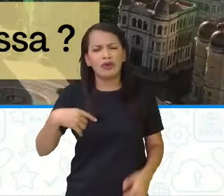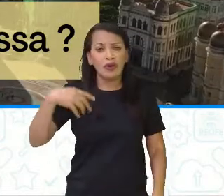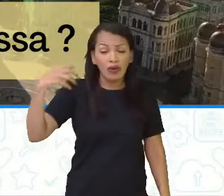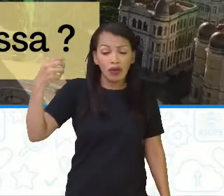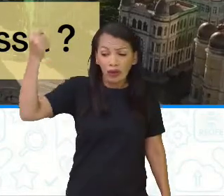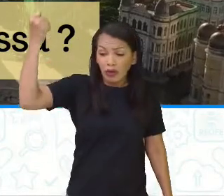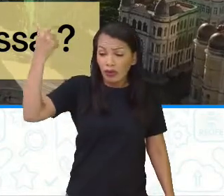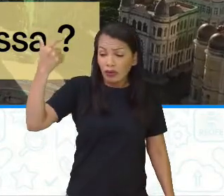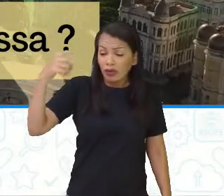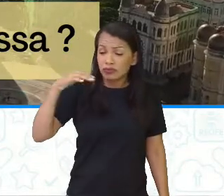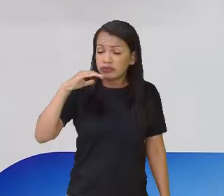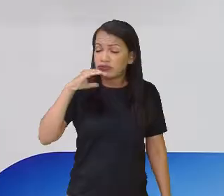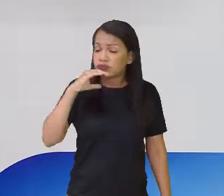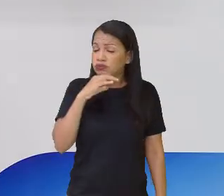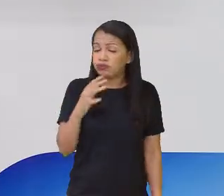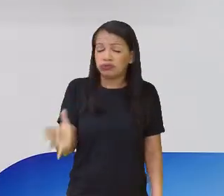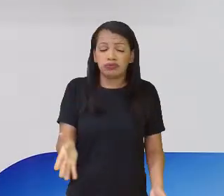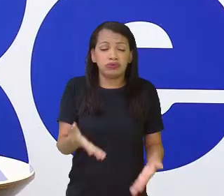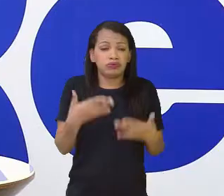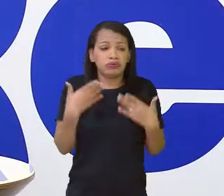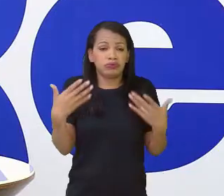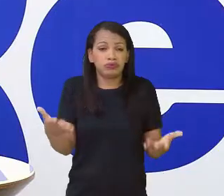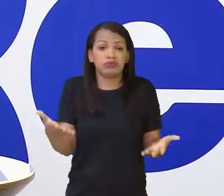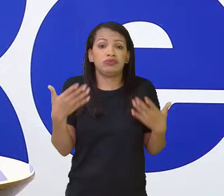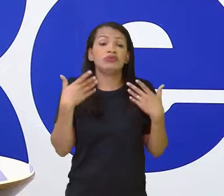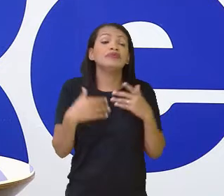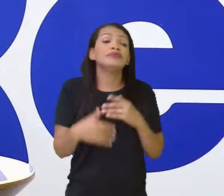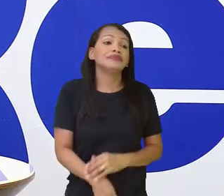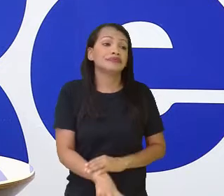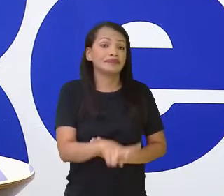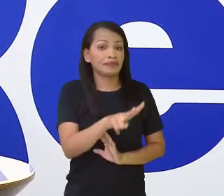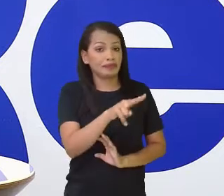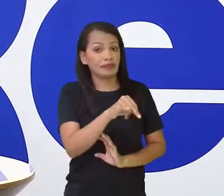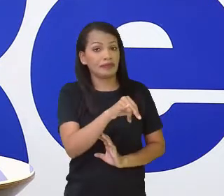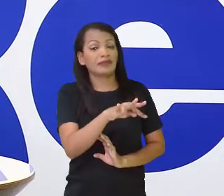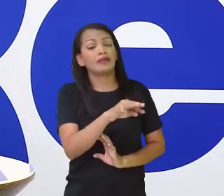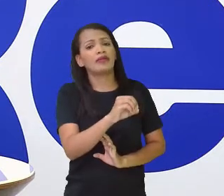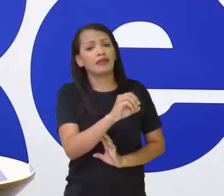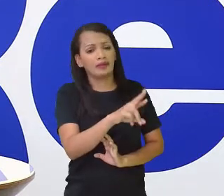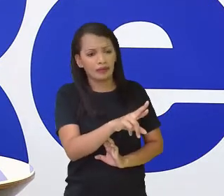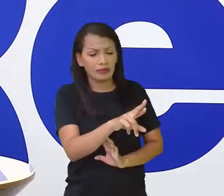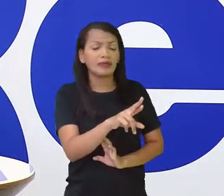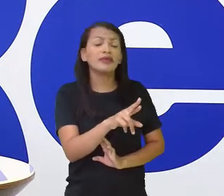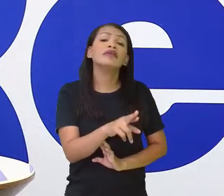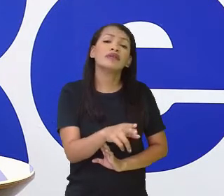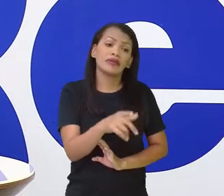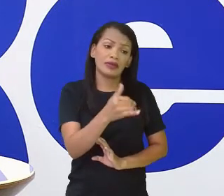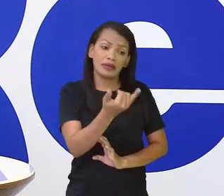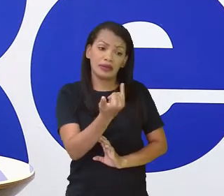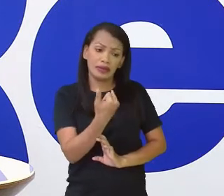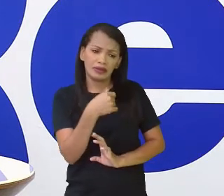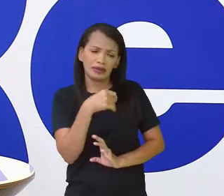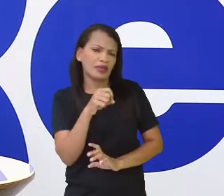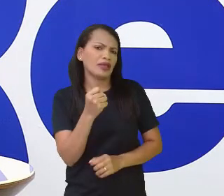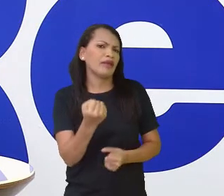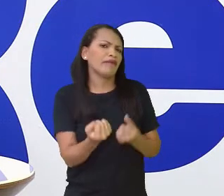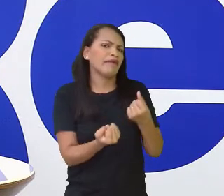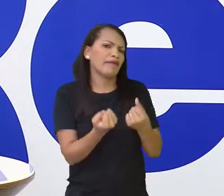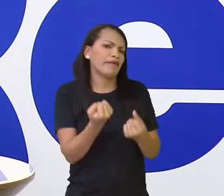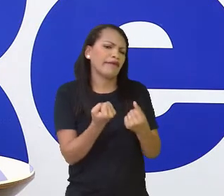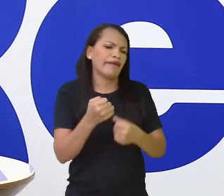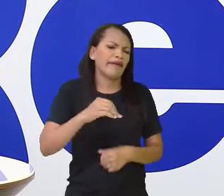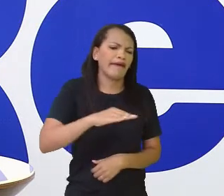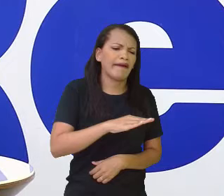professora acabou de falar. Diga lá, professora. O Vitor mesmo, muitos carros, né? E o calor, ele colocou